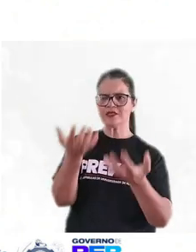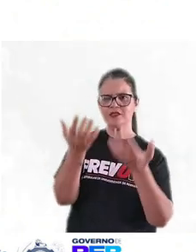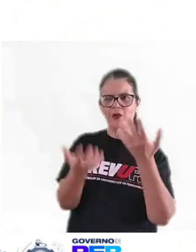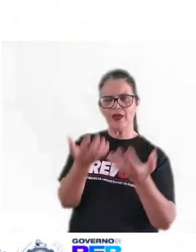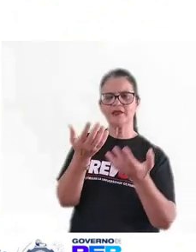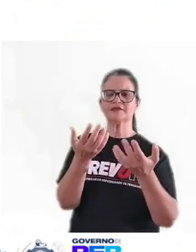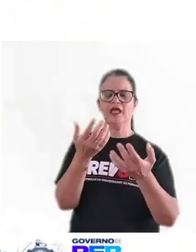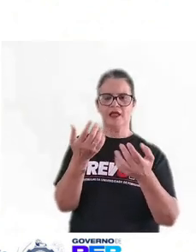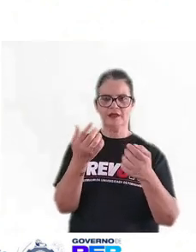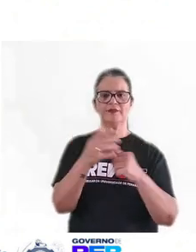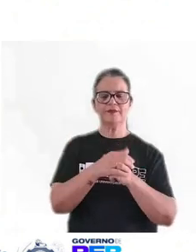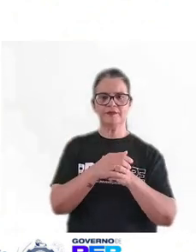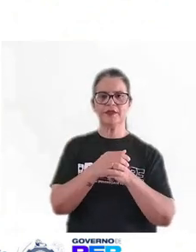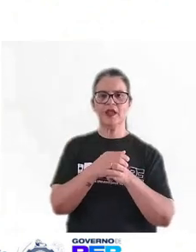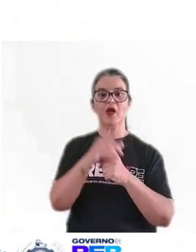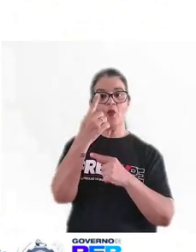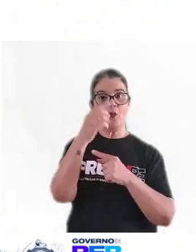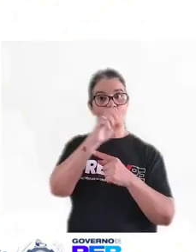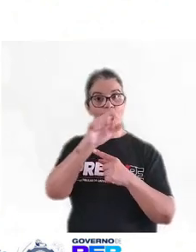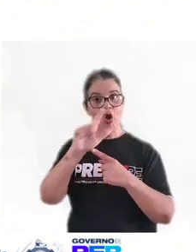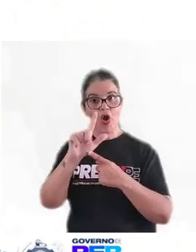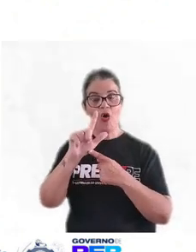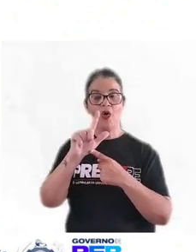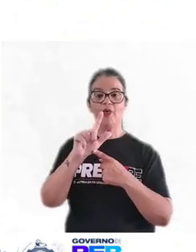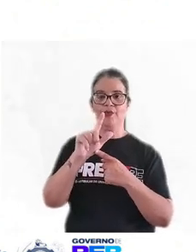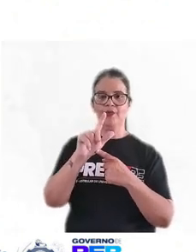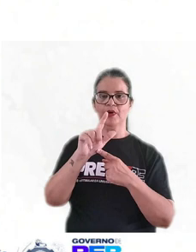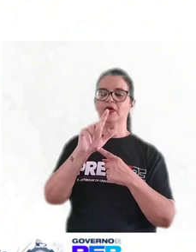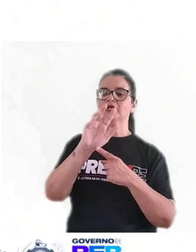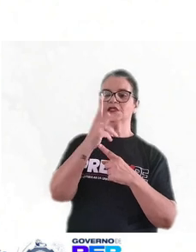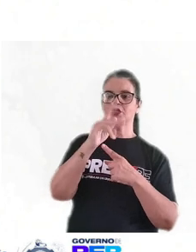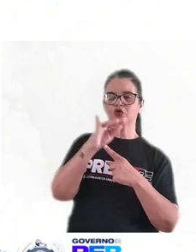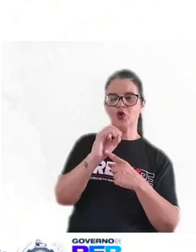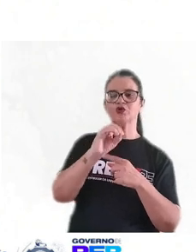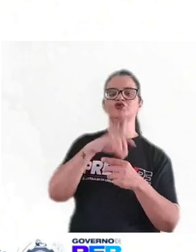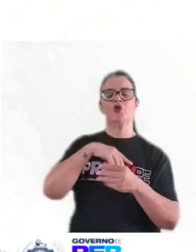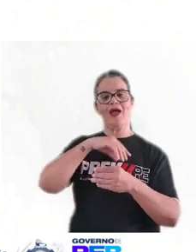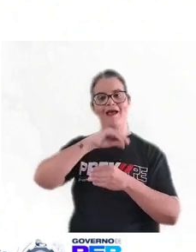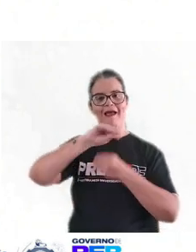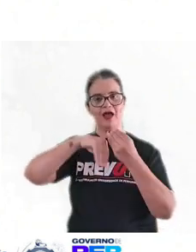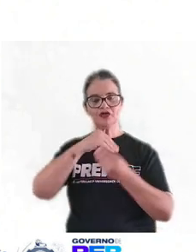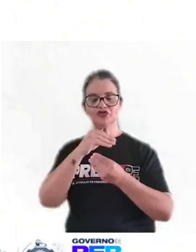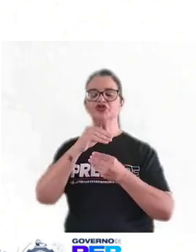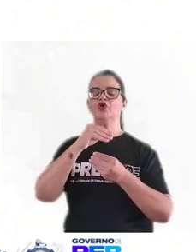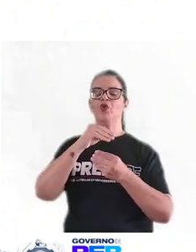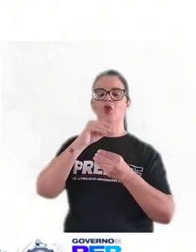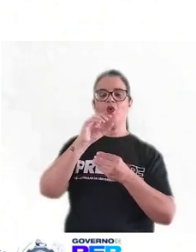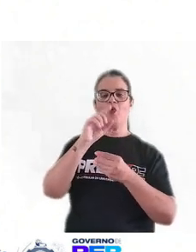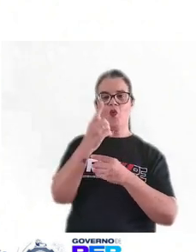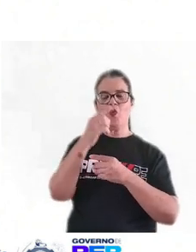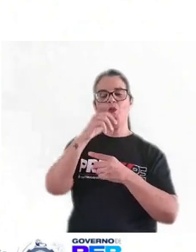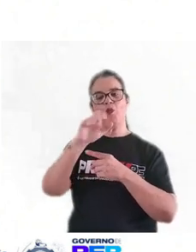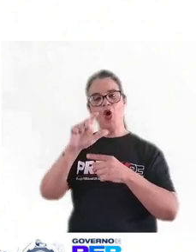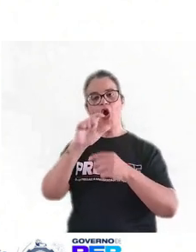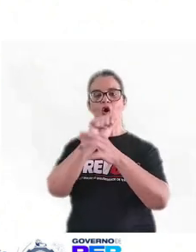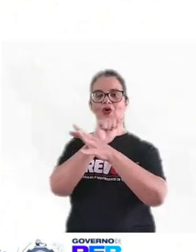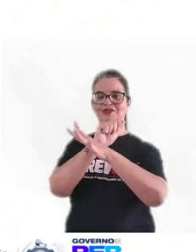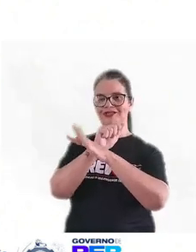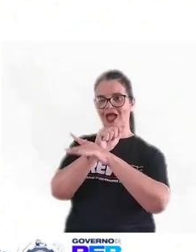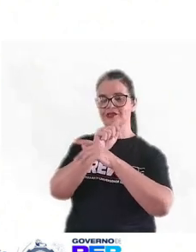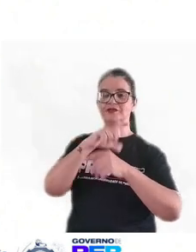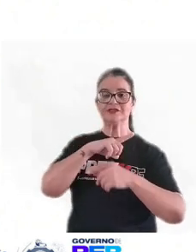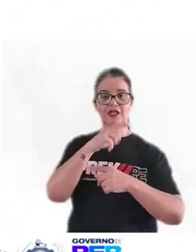vemos que pela equação balanceada, a estequiometria de 1 mol de hidróxido reagindo com 1 mol de ácido.